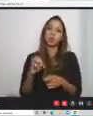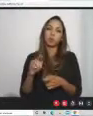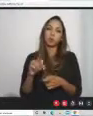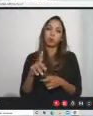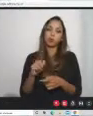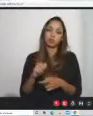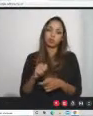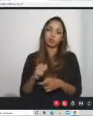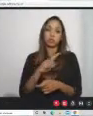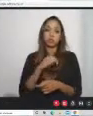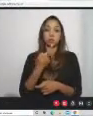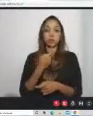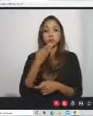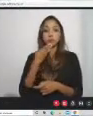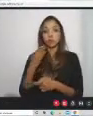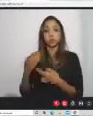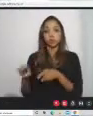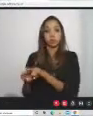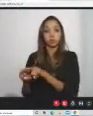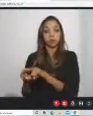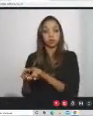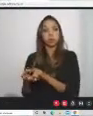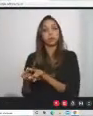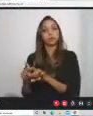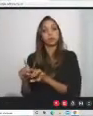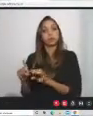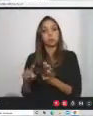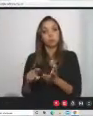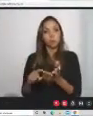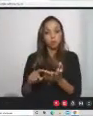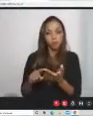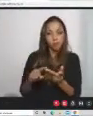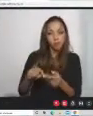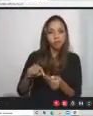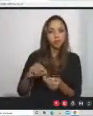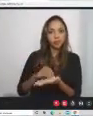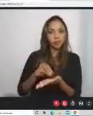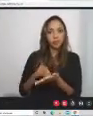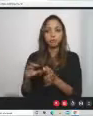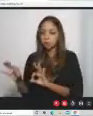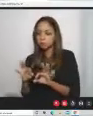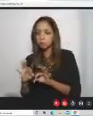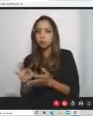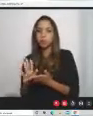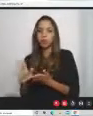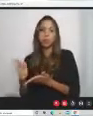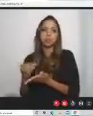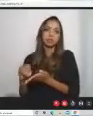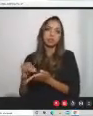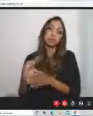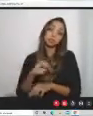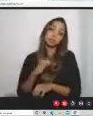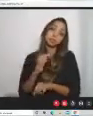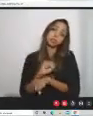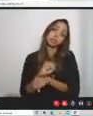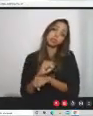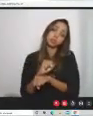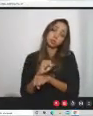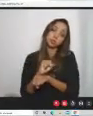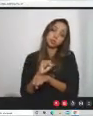restabelecida aquelas questões que estão ausentes naquela determinada unidade, né, junto à secretaria, estamos realmente esperando para que